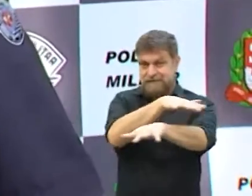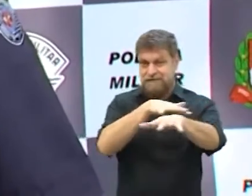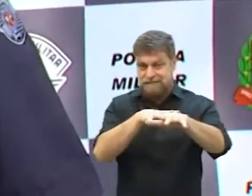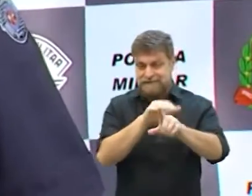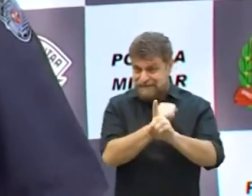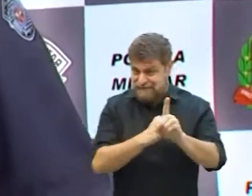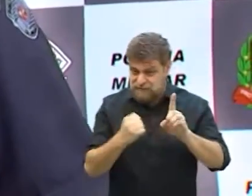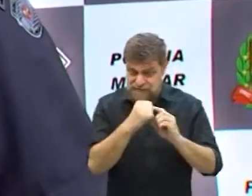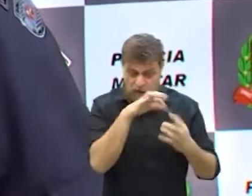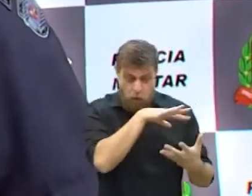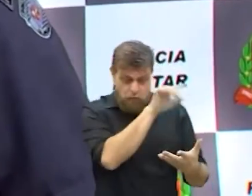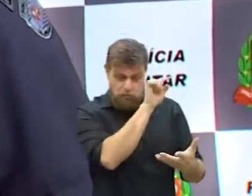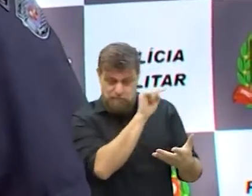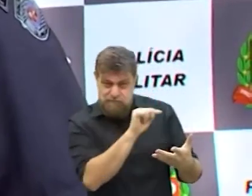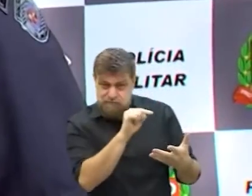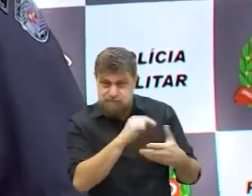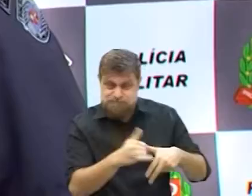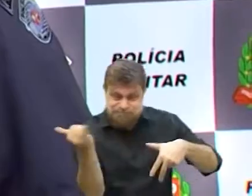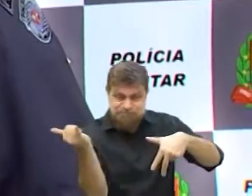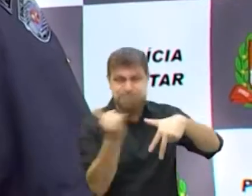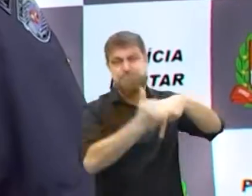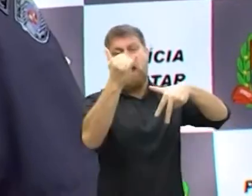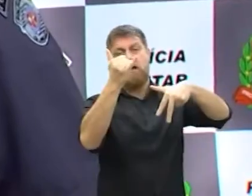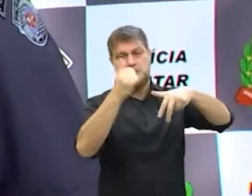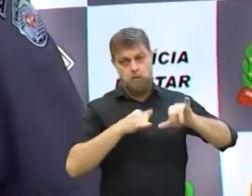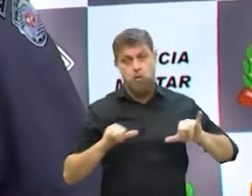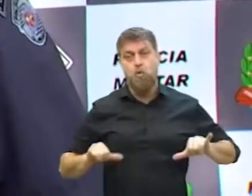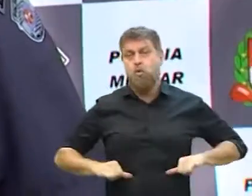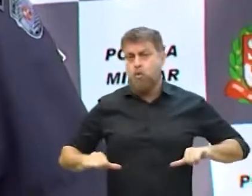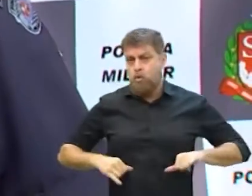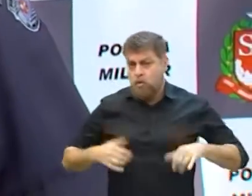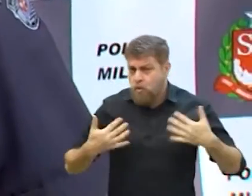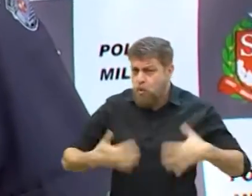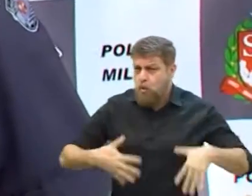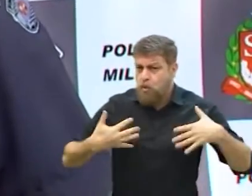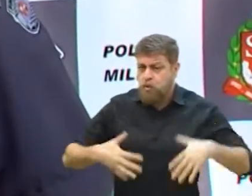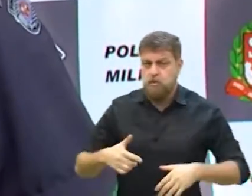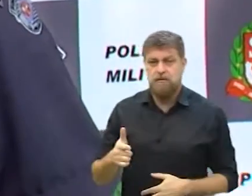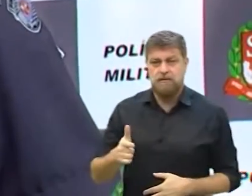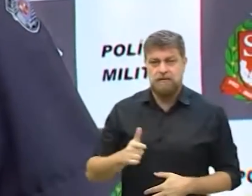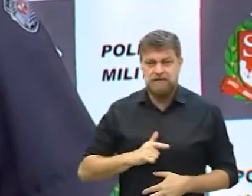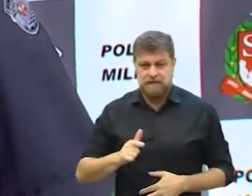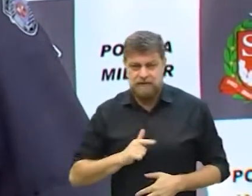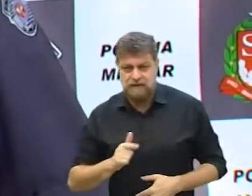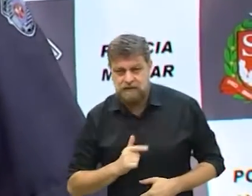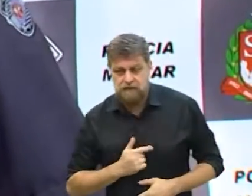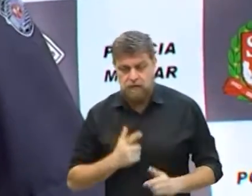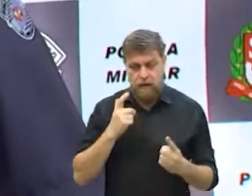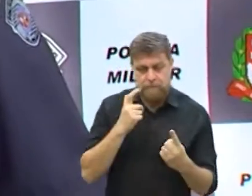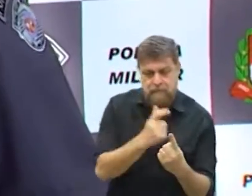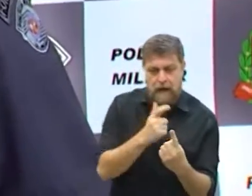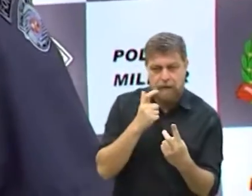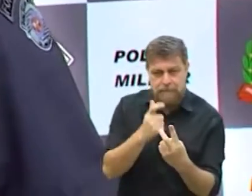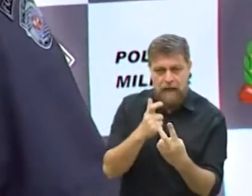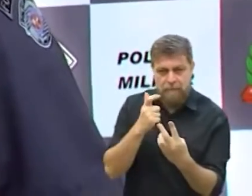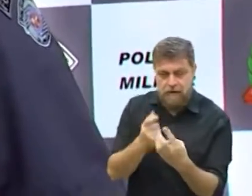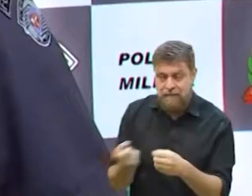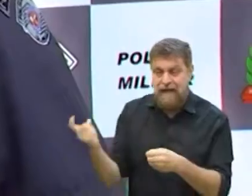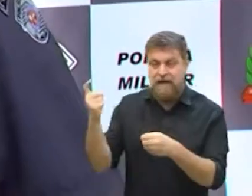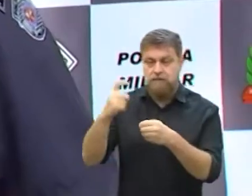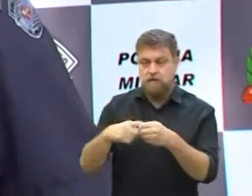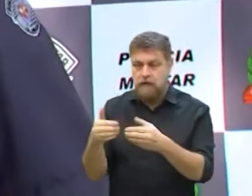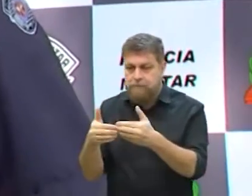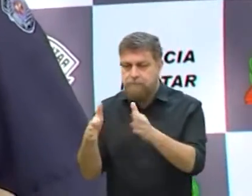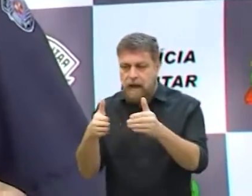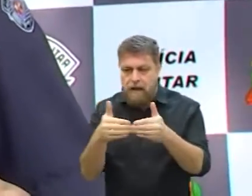inimigo invisível, que a sociedade mundial acabou sendo vitimada por ele. E com a flexibilização, com o advento das vacinas